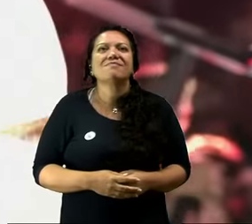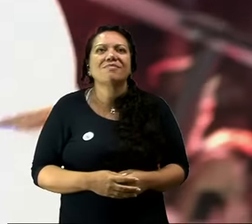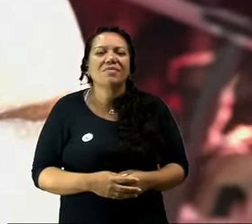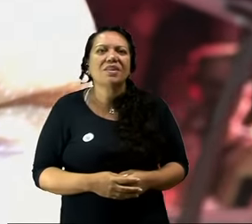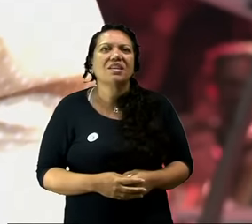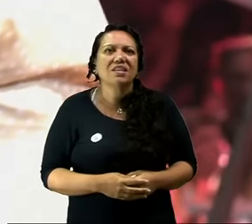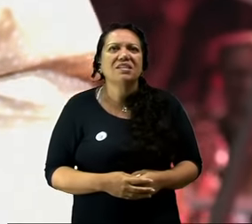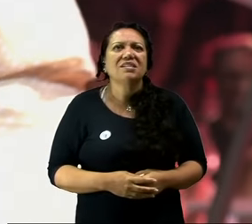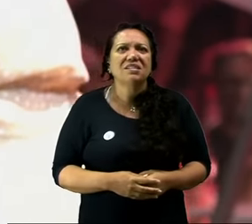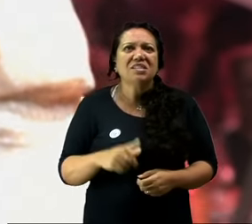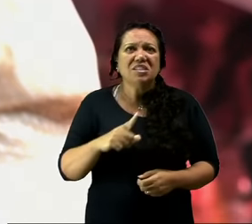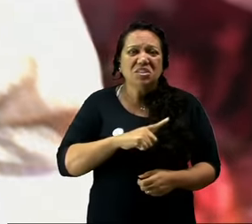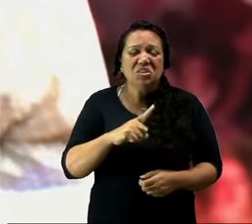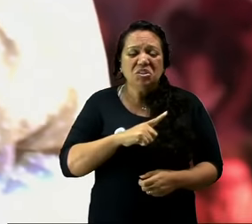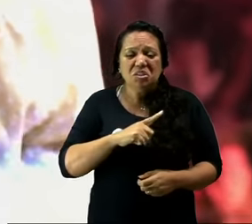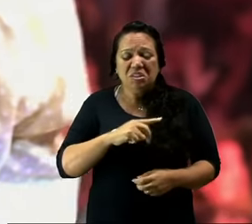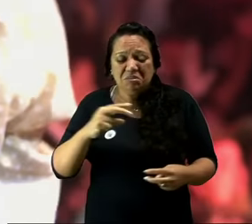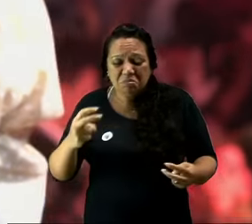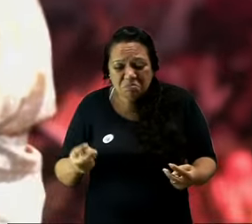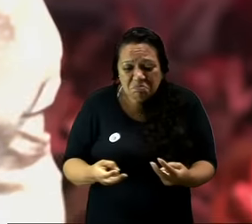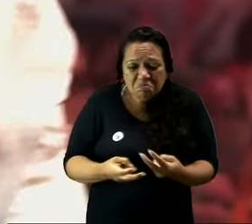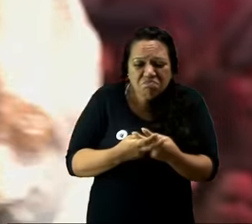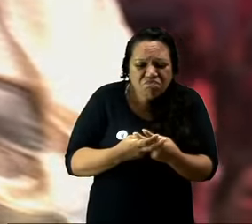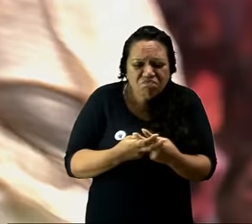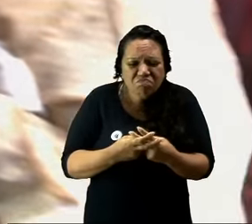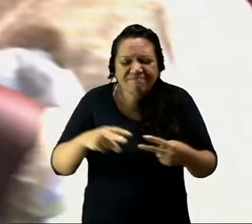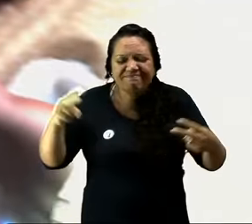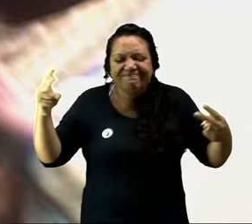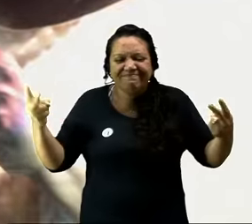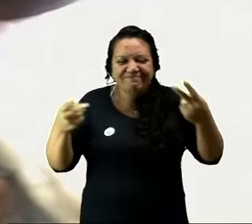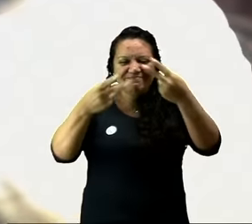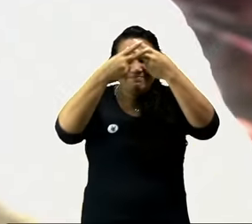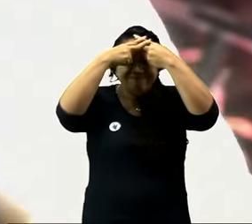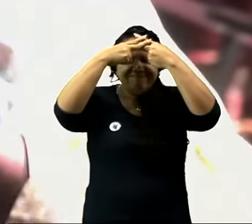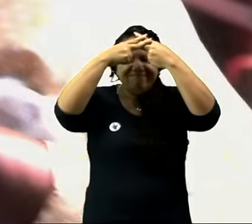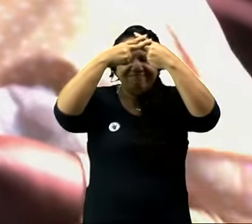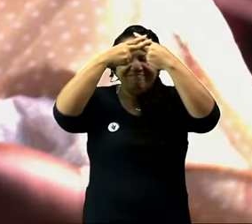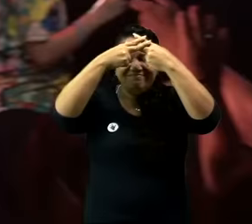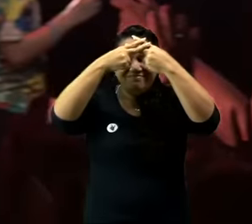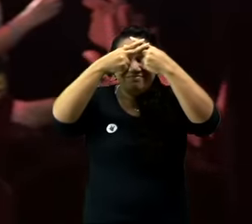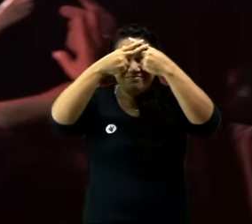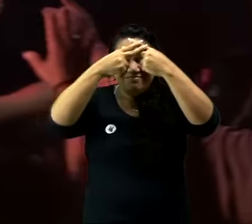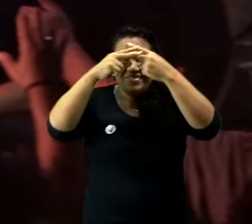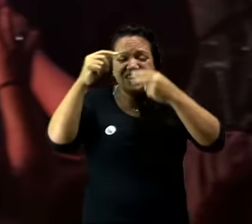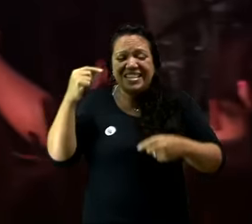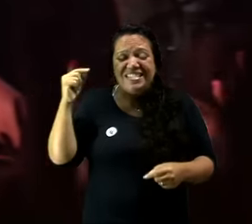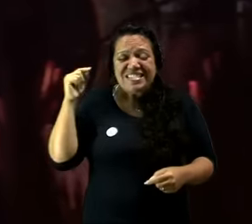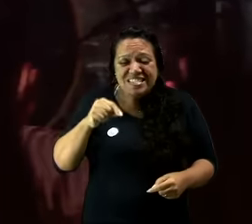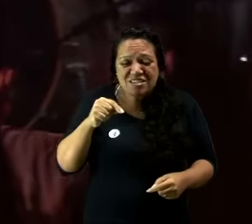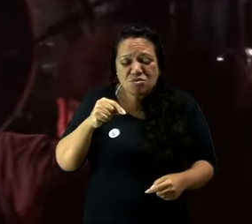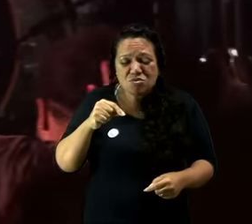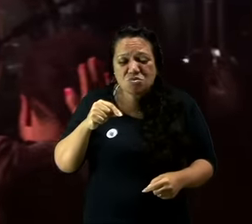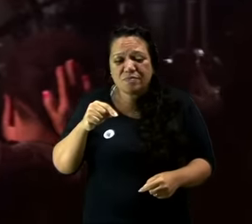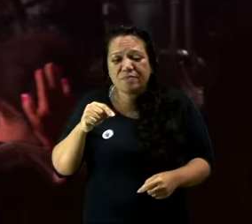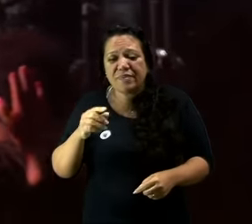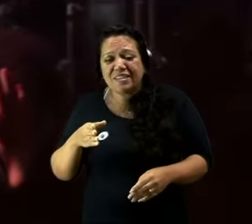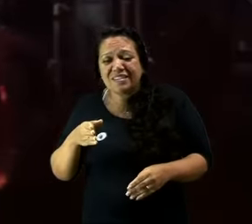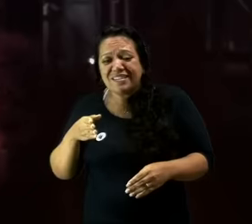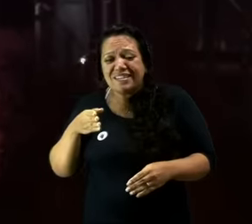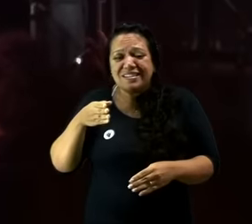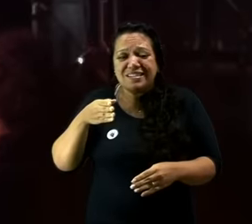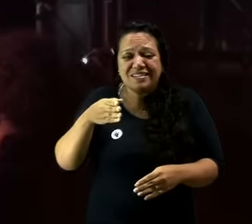Tinha muito altar. E esse altar ia levar morte, tanto física como